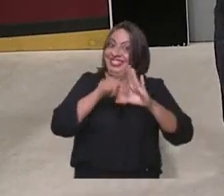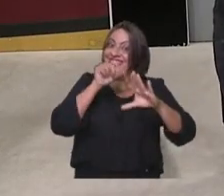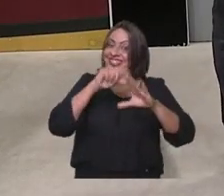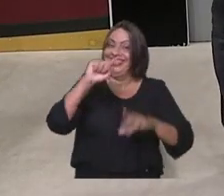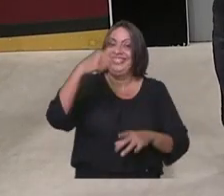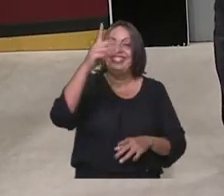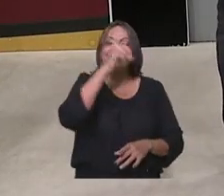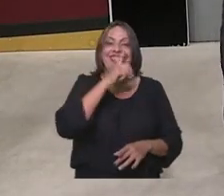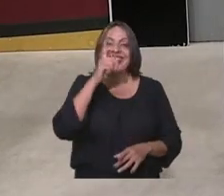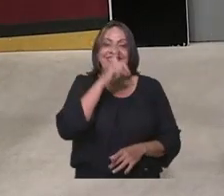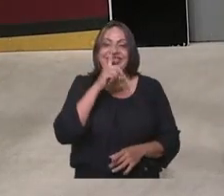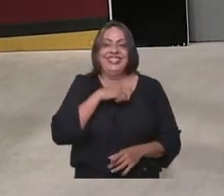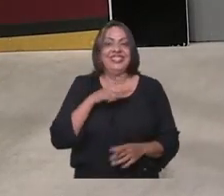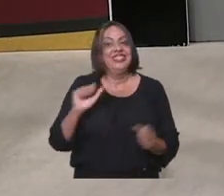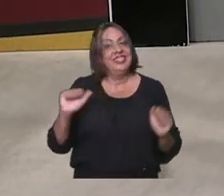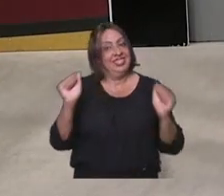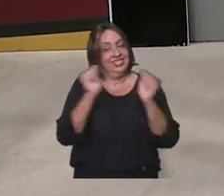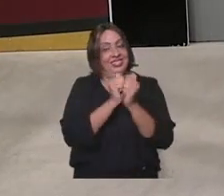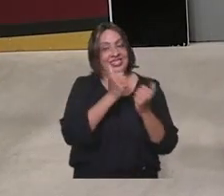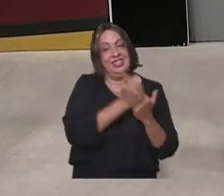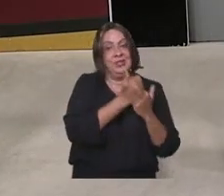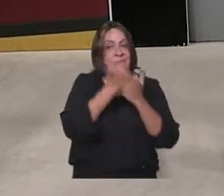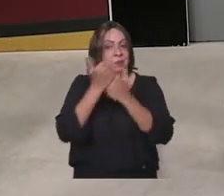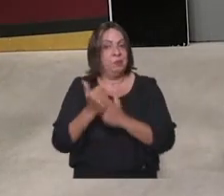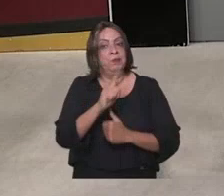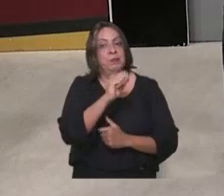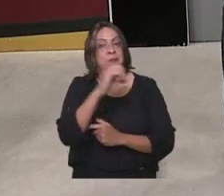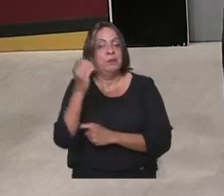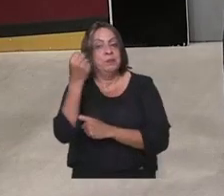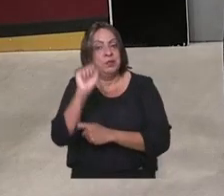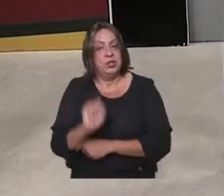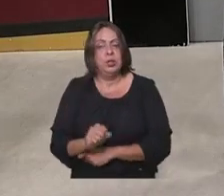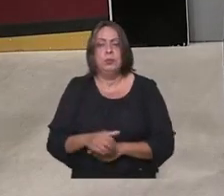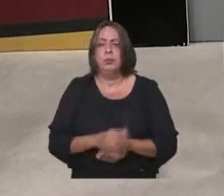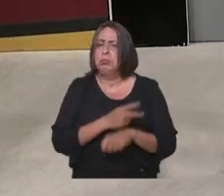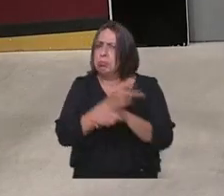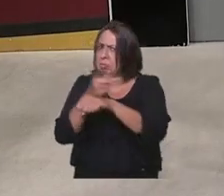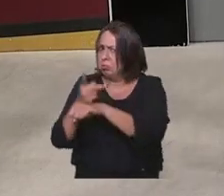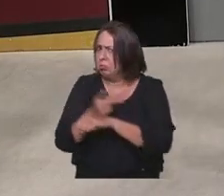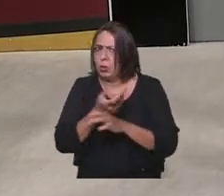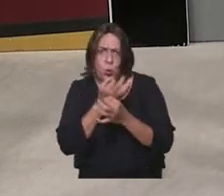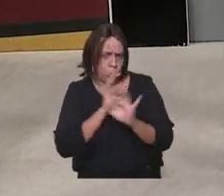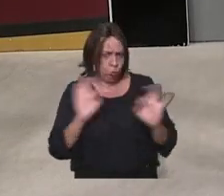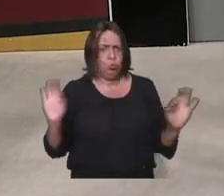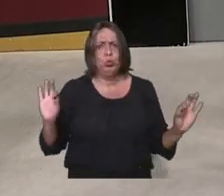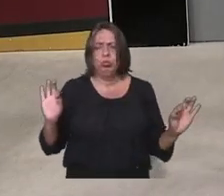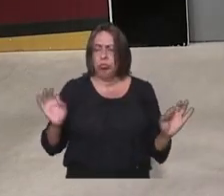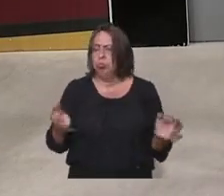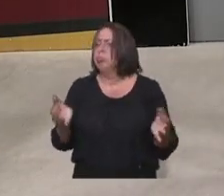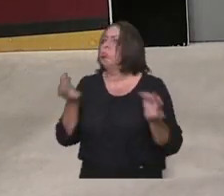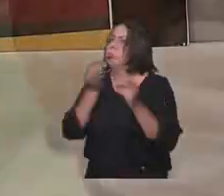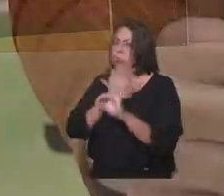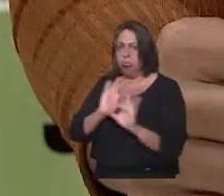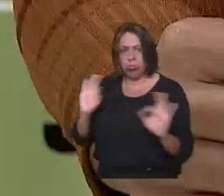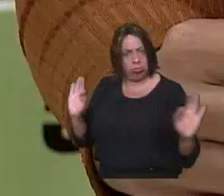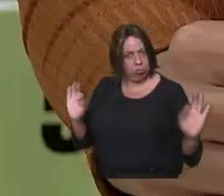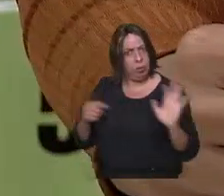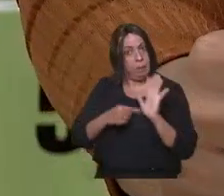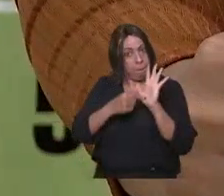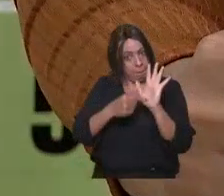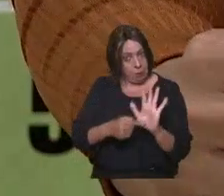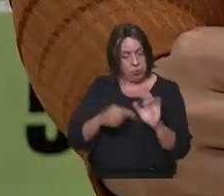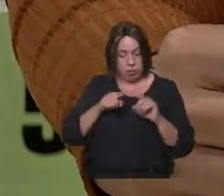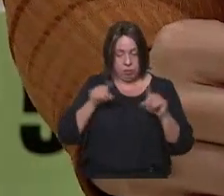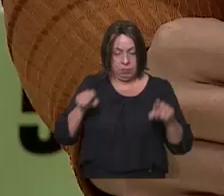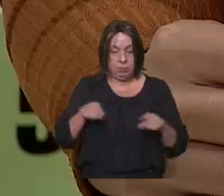próximo domingo. E lembrando que você está colaborando com as ações do GAC Sergipe. Premiação maravilhosa, hein, amigo? Maravilhosa, Valesca. Mostra aqui, você